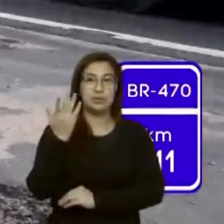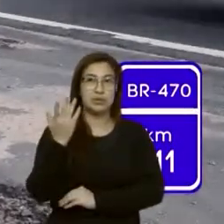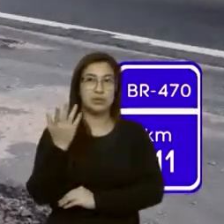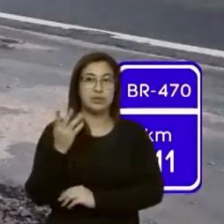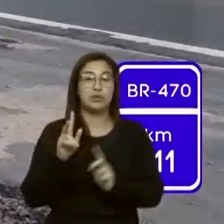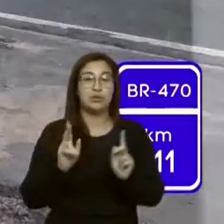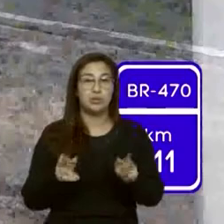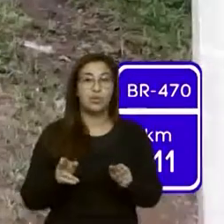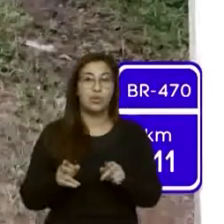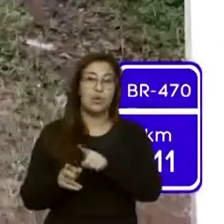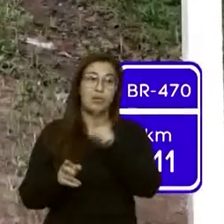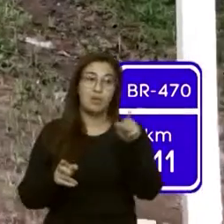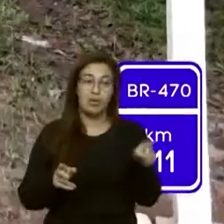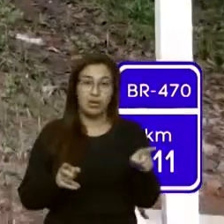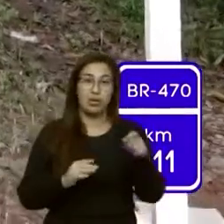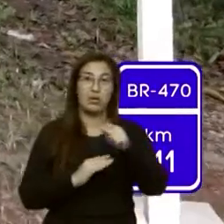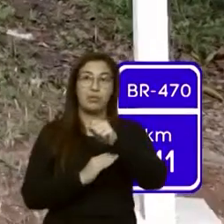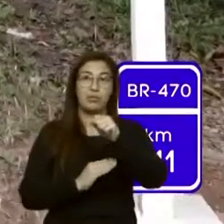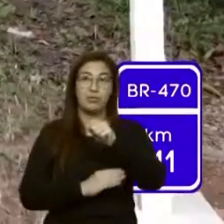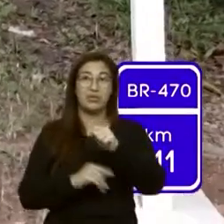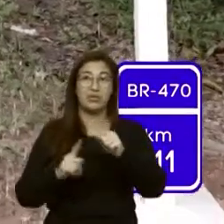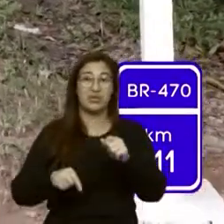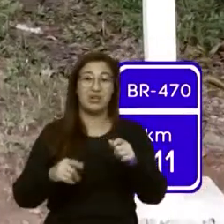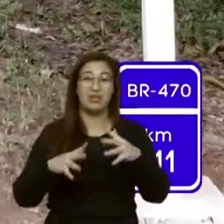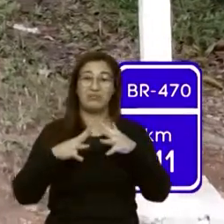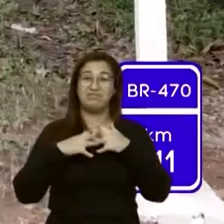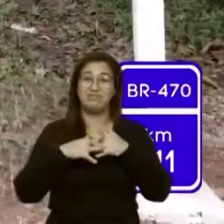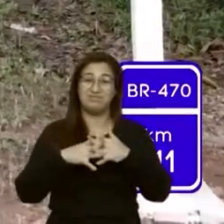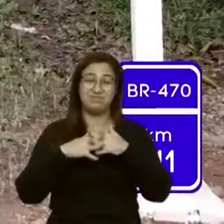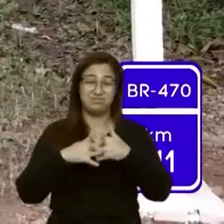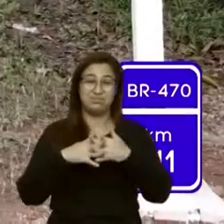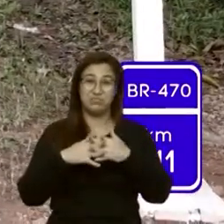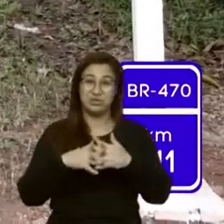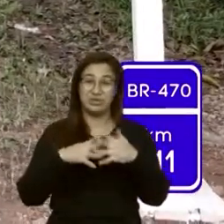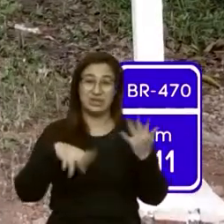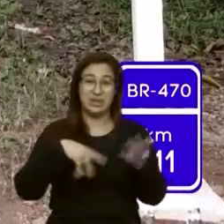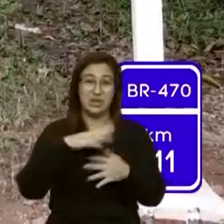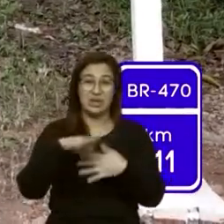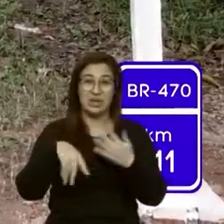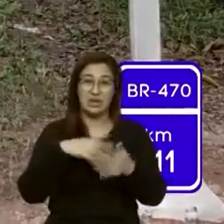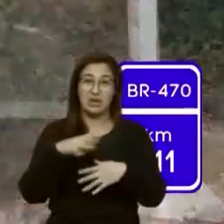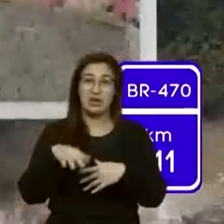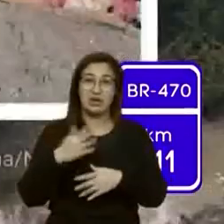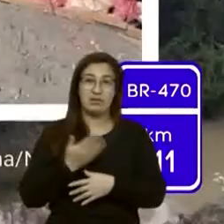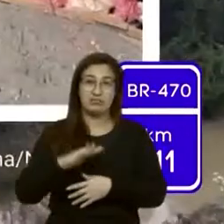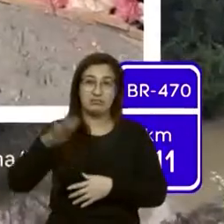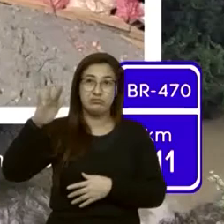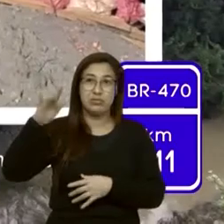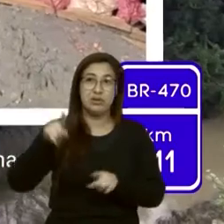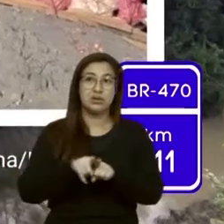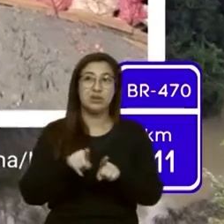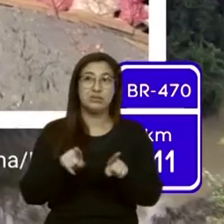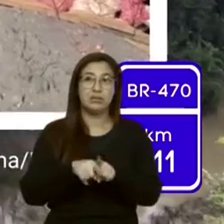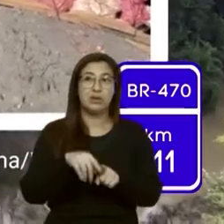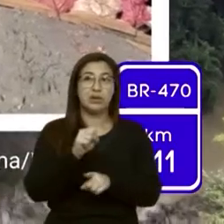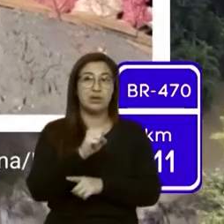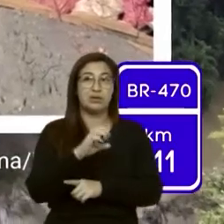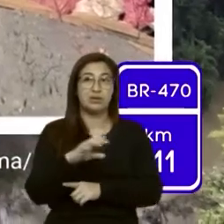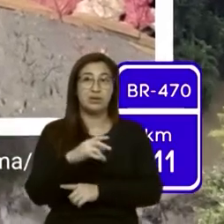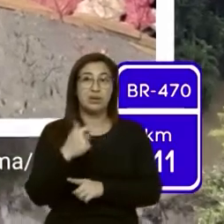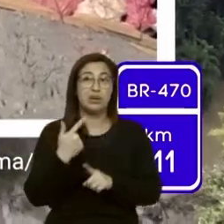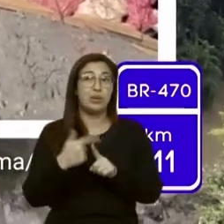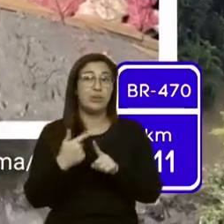vai ser um caos no Alto Vale, vai ser um caos em Santa Catarina, porque nós não temos aonde